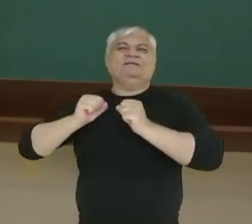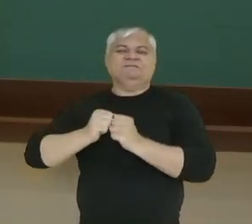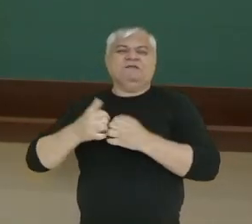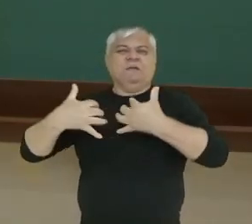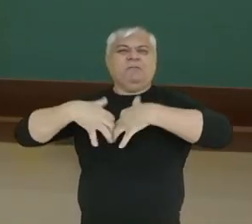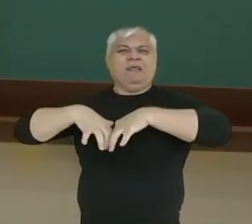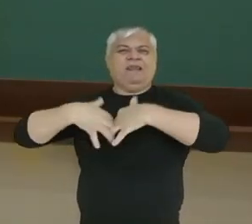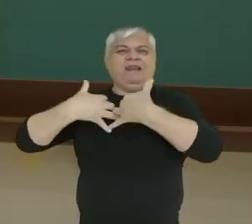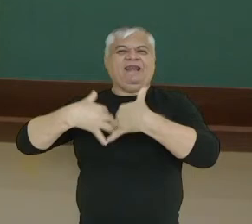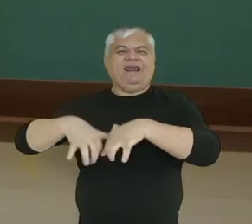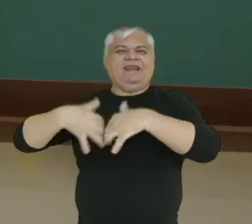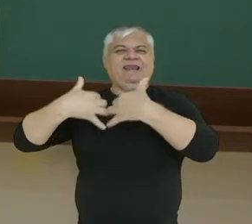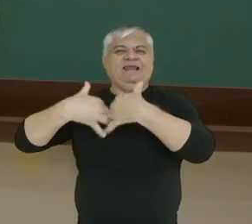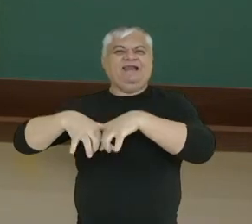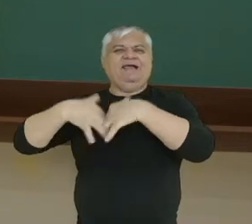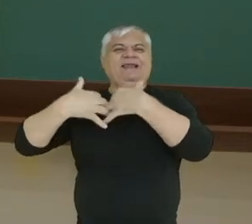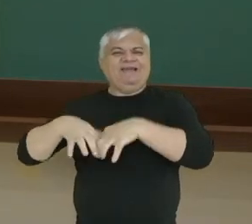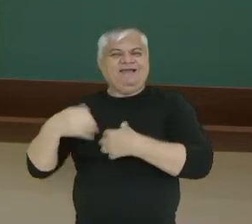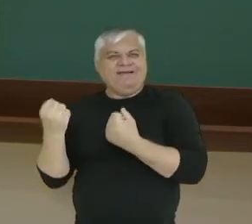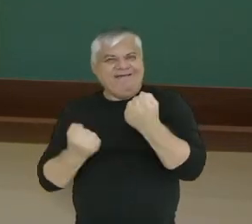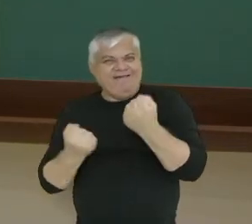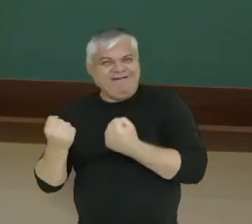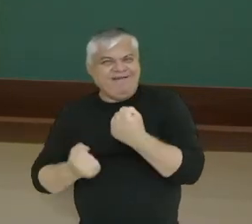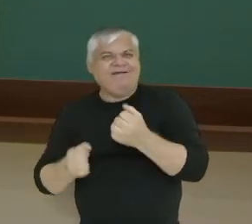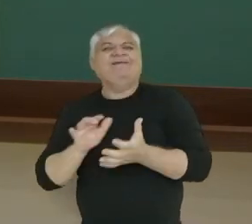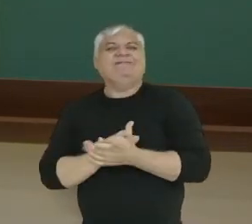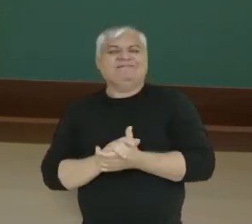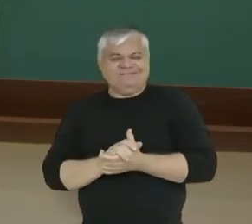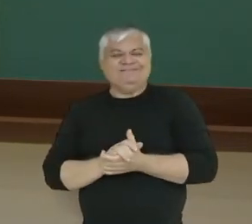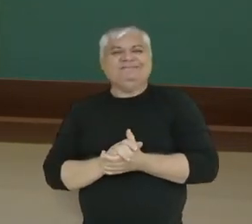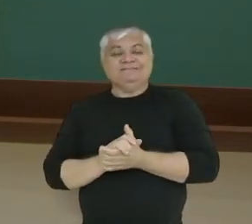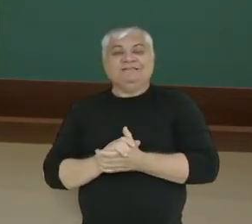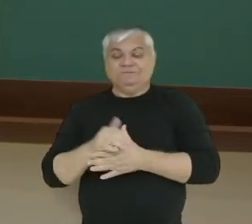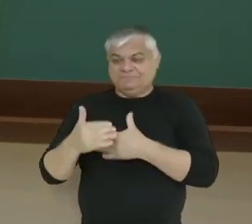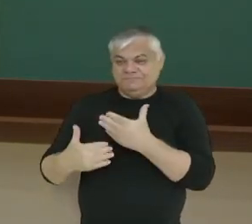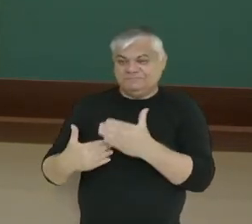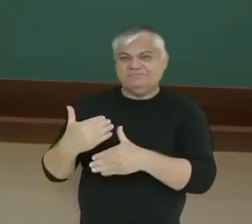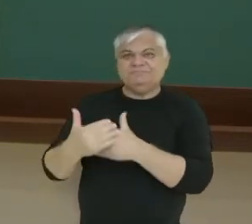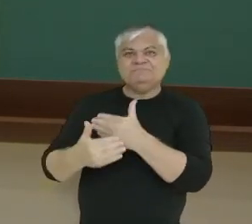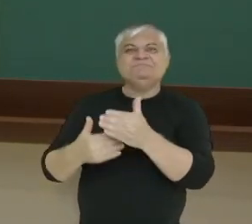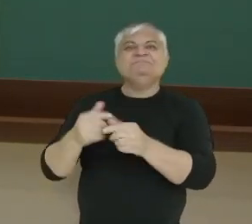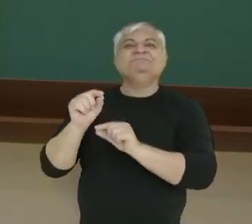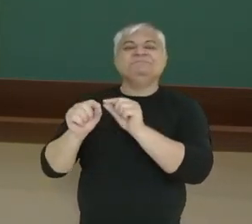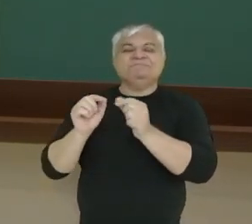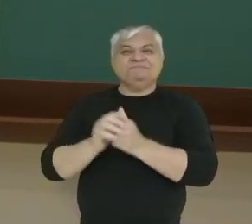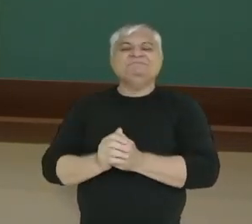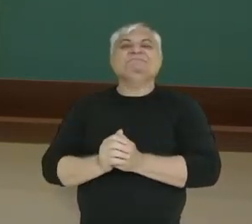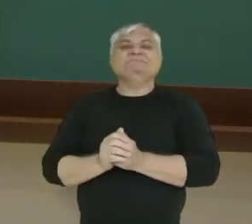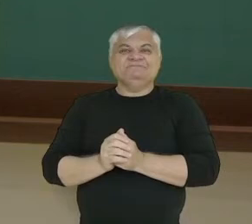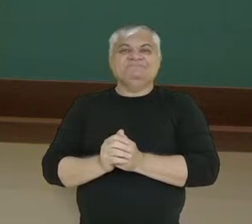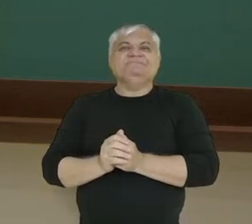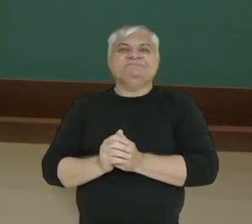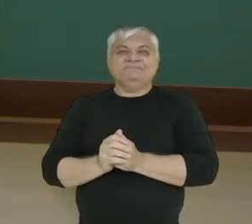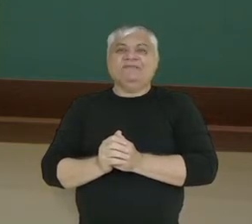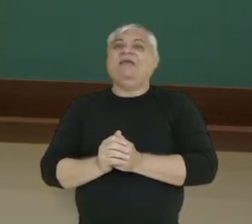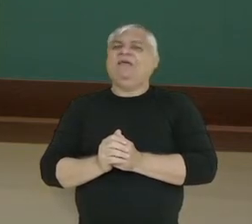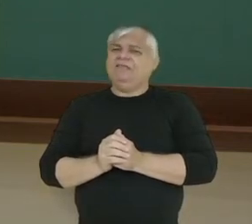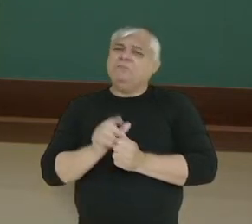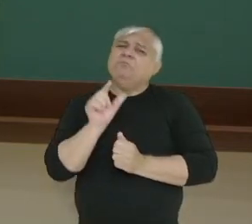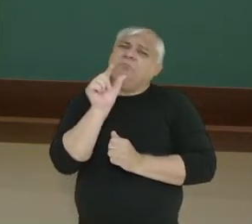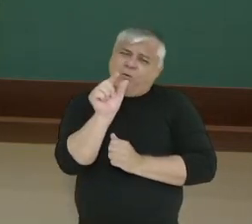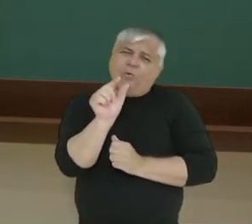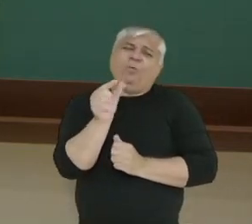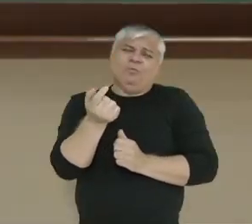as engrenagens dos automóveis, que passam a existir ainda em um número bem